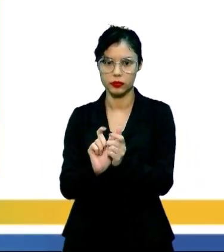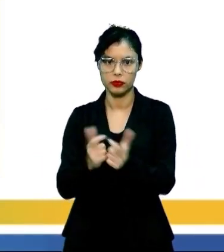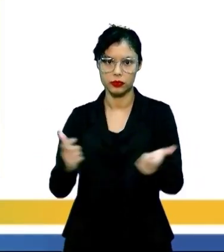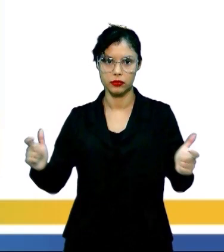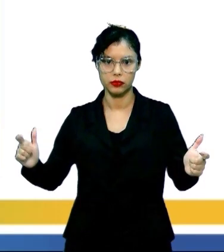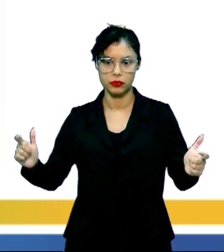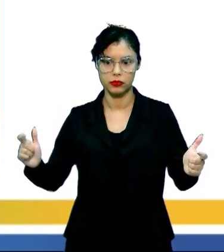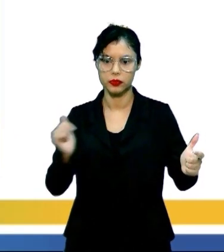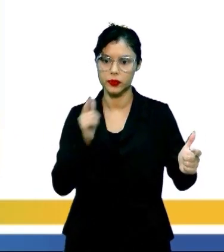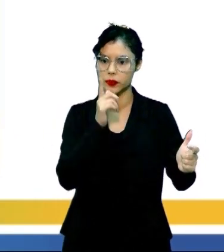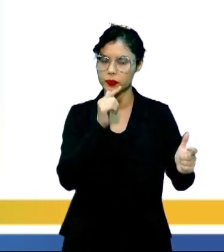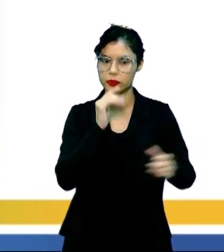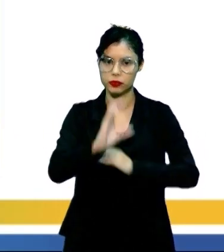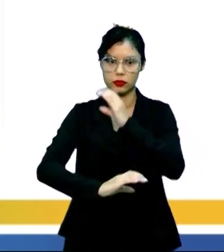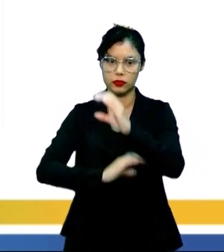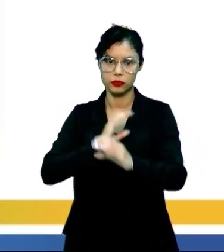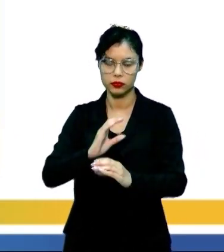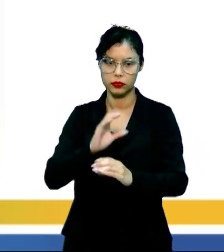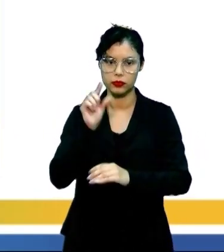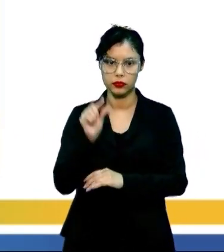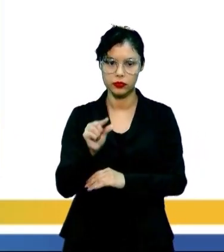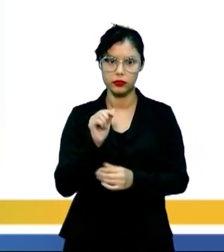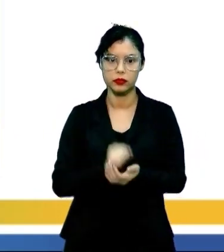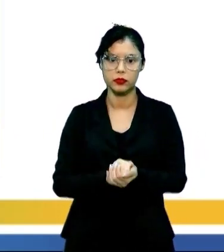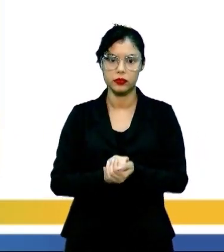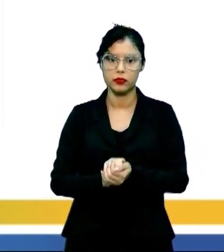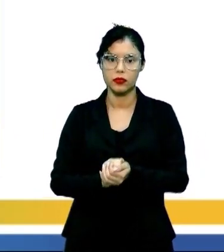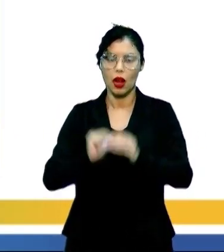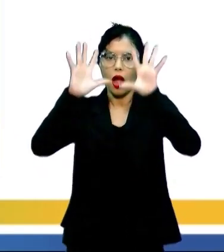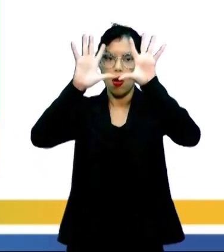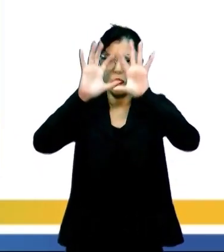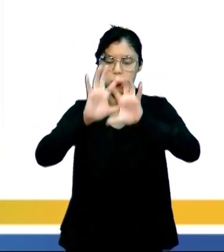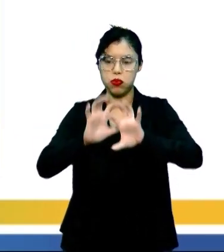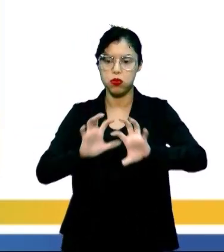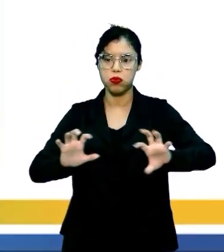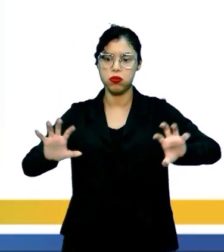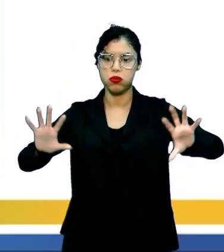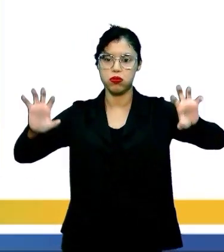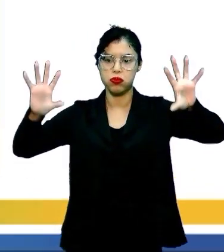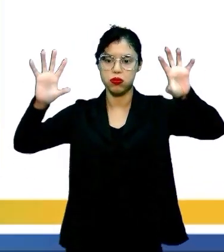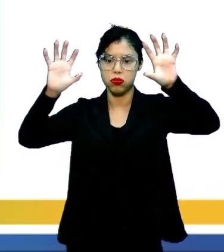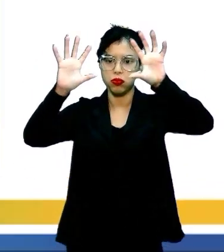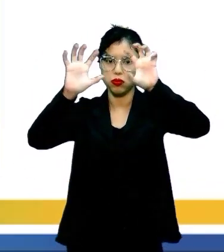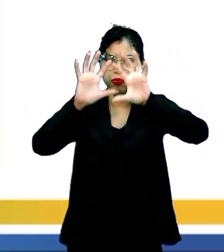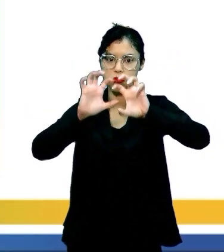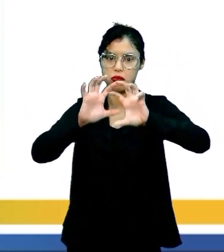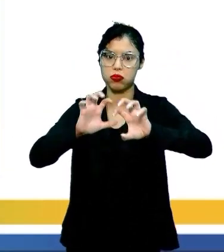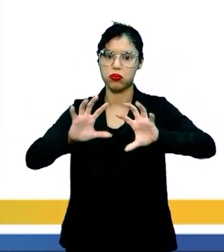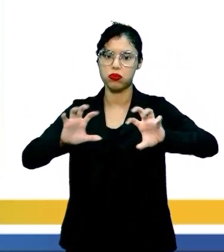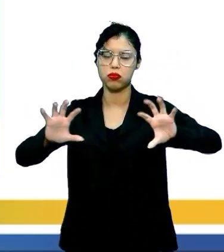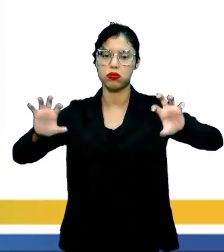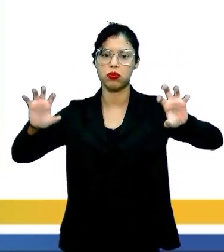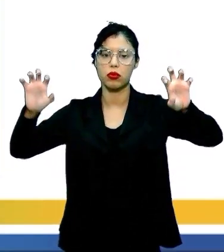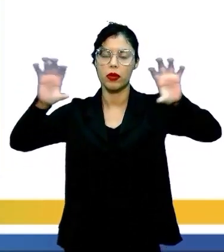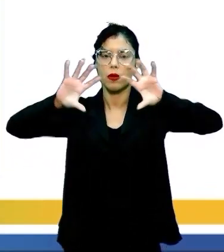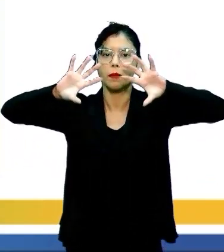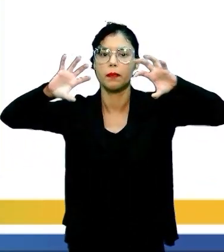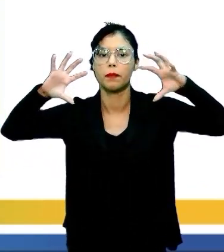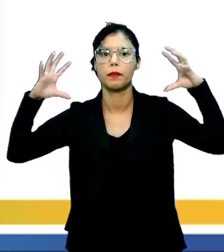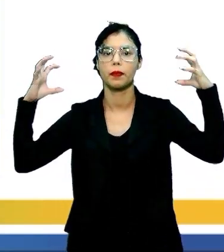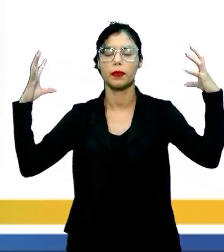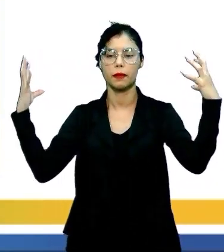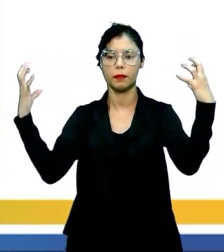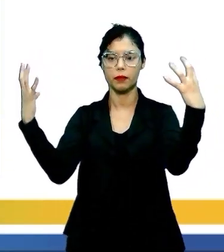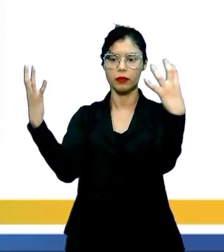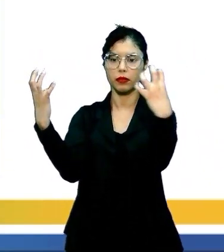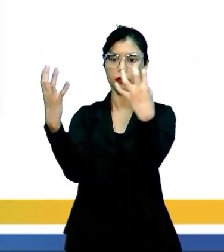ciclo da água. Pequeno ciclo da água. A água evapora, ela condensa na forma de nuvens, ela evapora